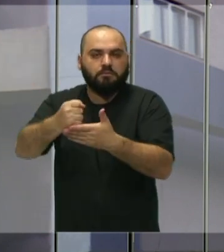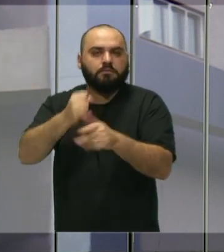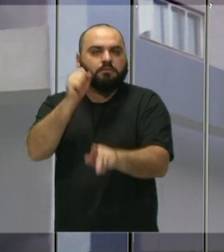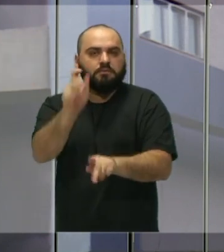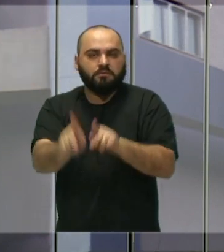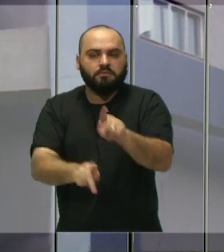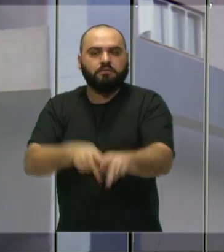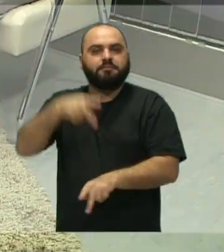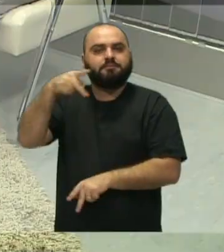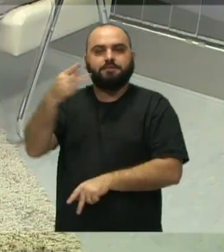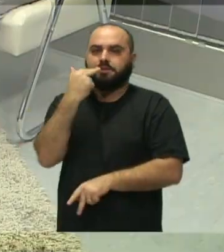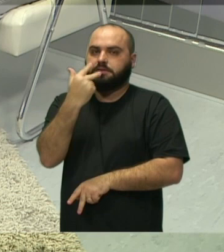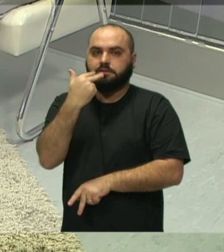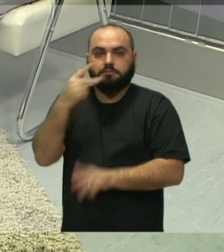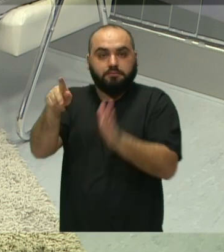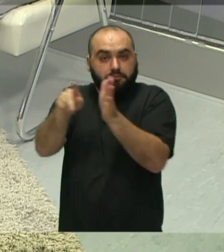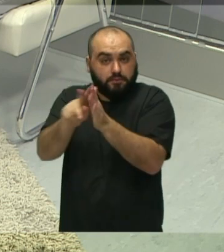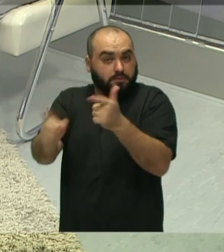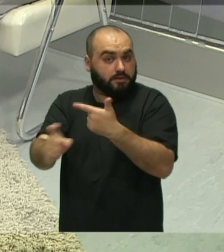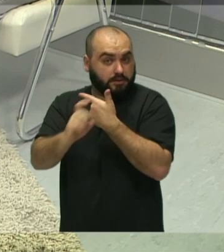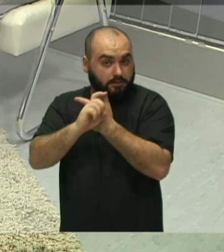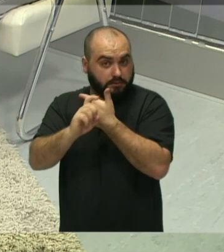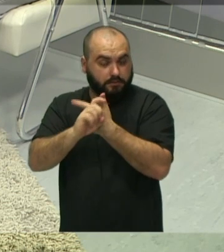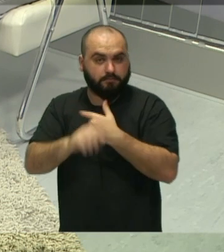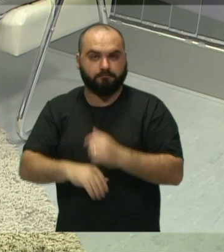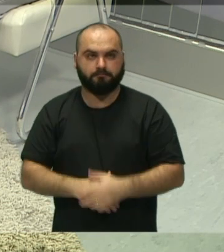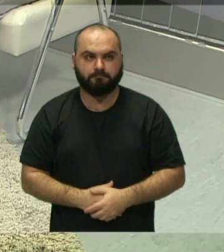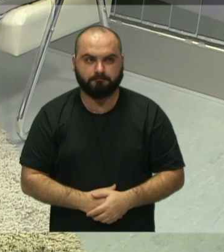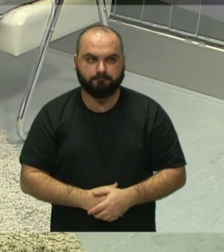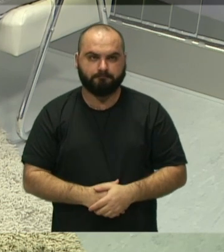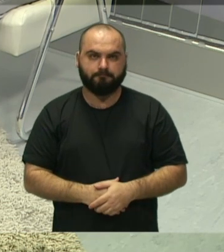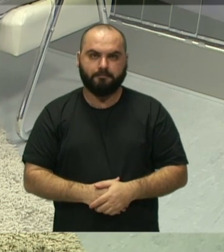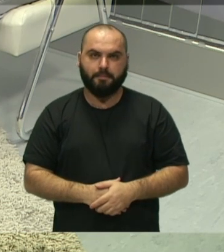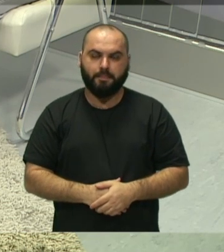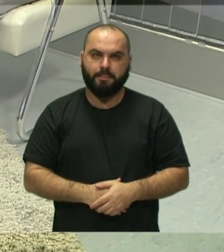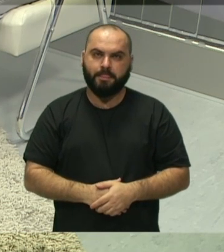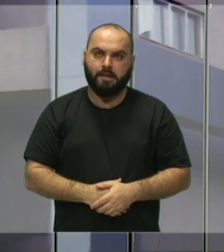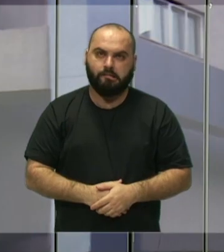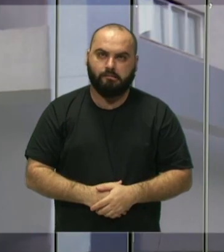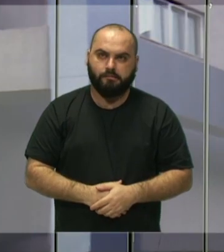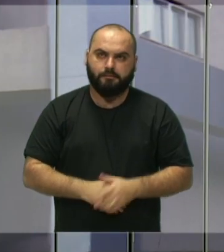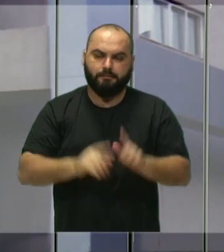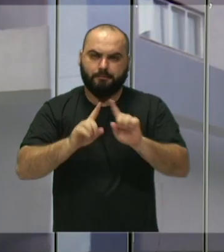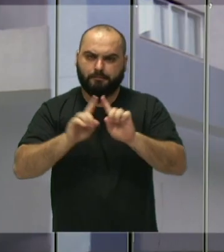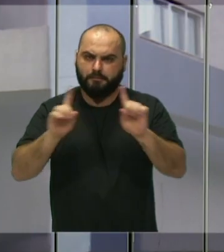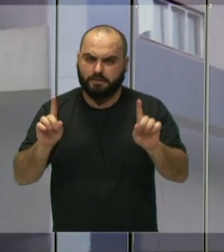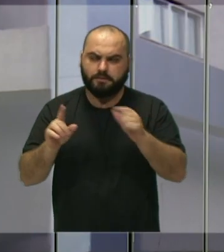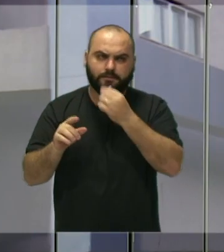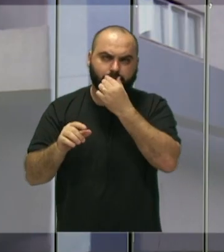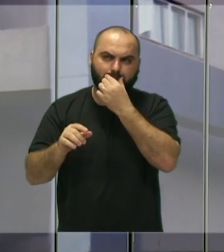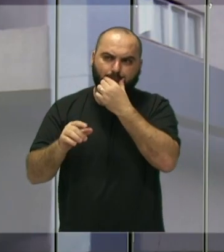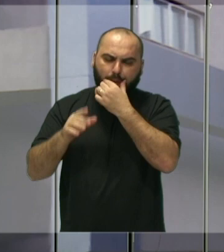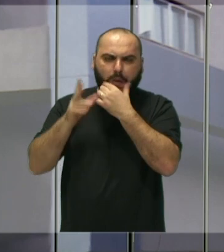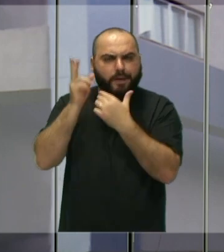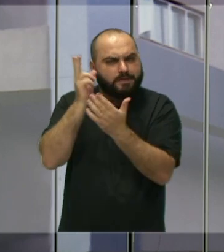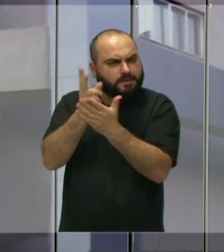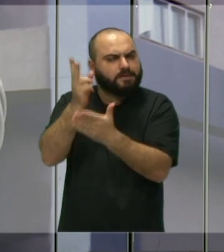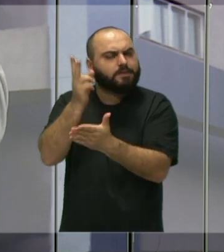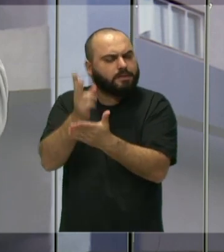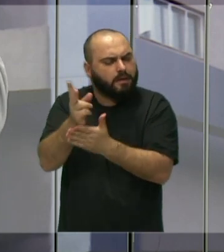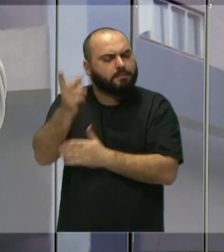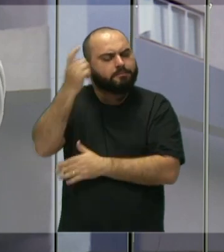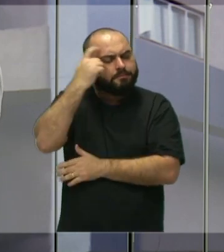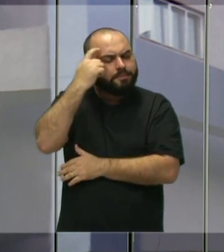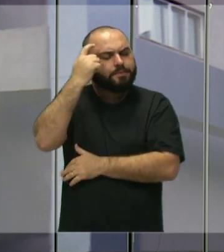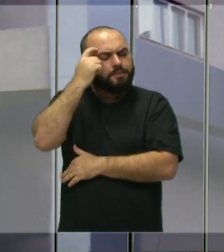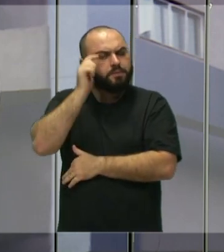nessa ponte com o Poder Executivo. Agora, quando você passa a observar, eu sempre digo, você